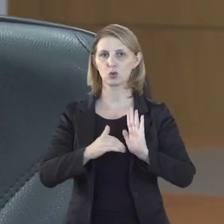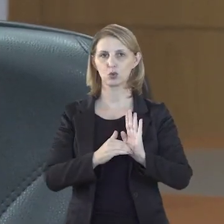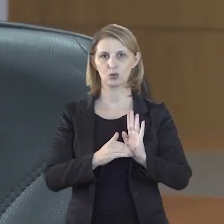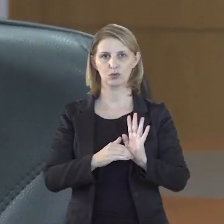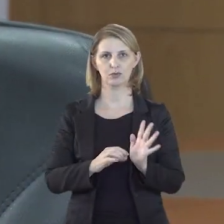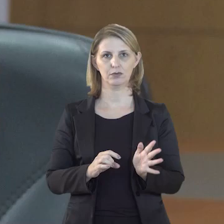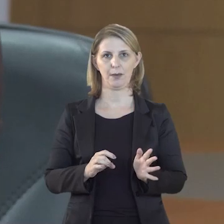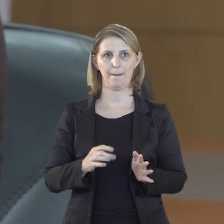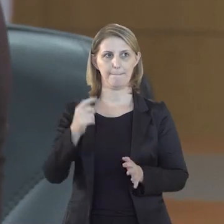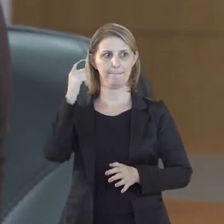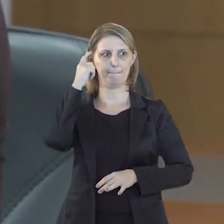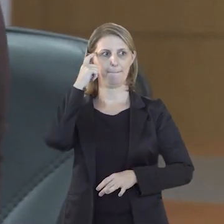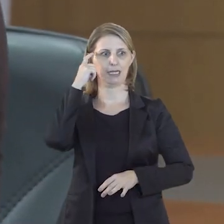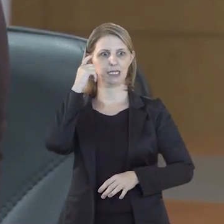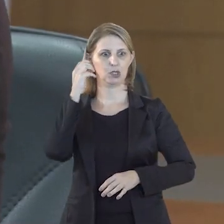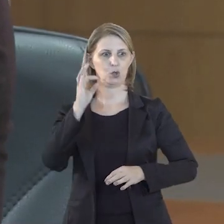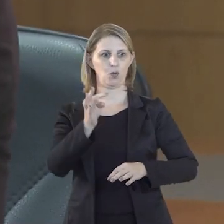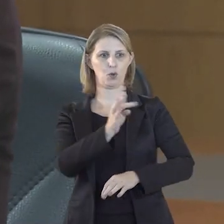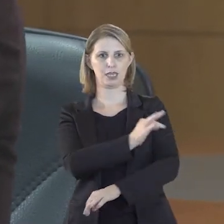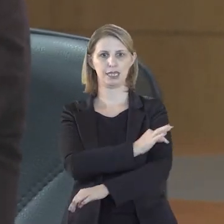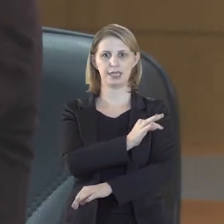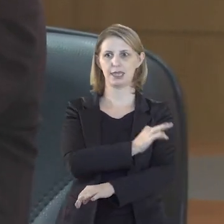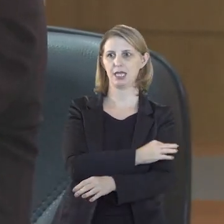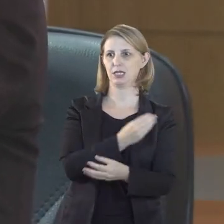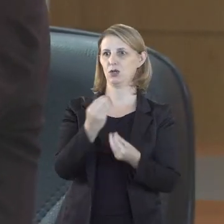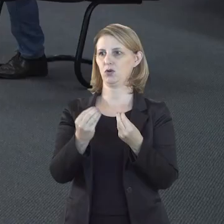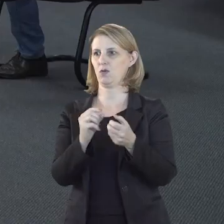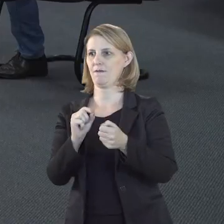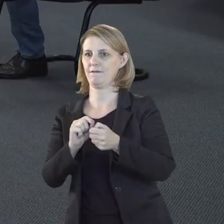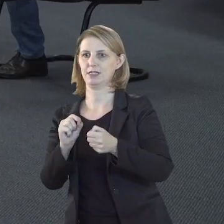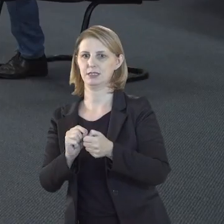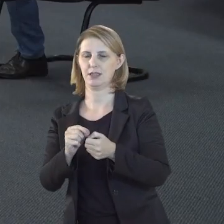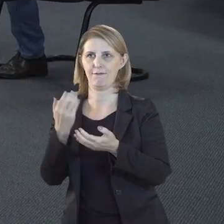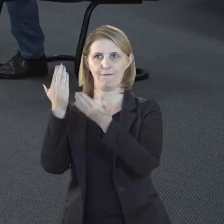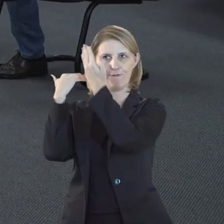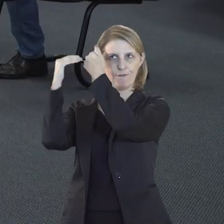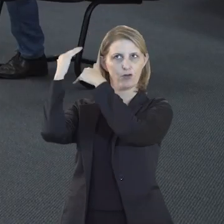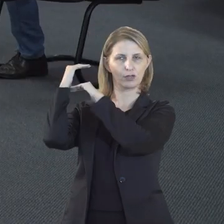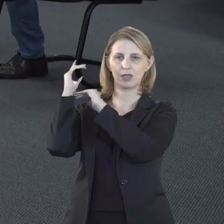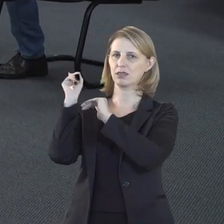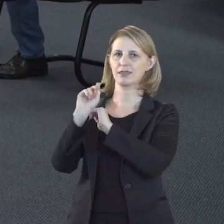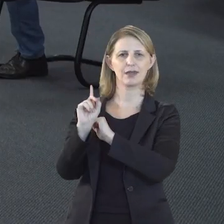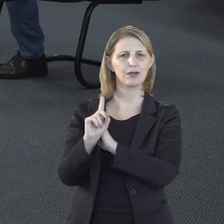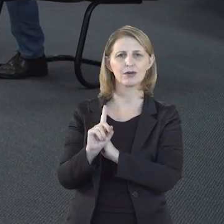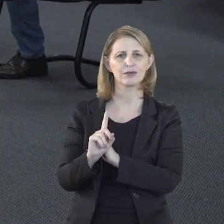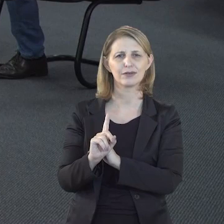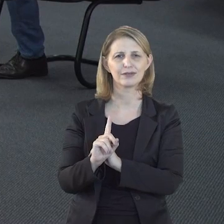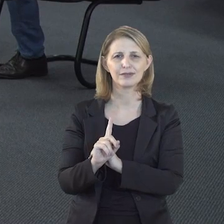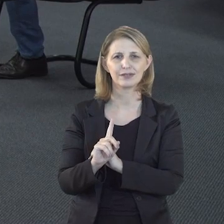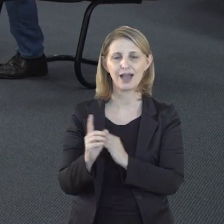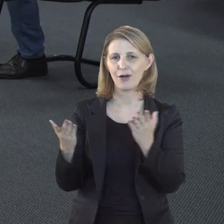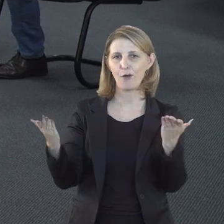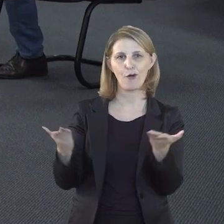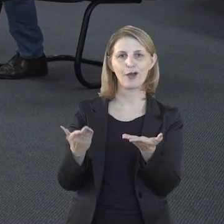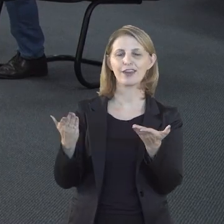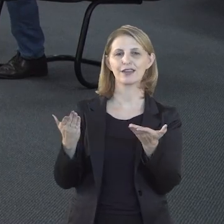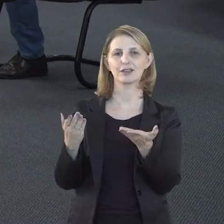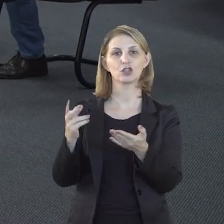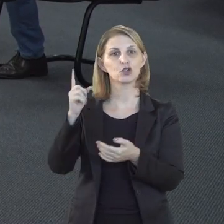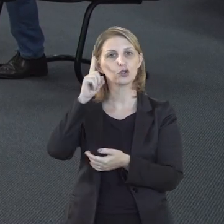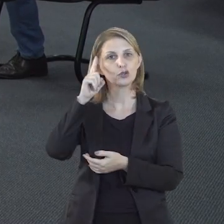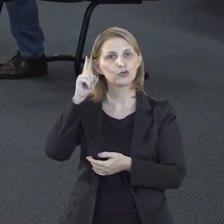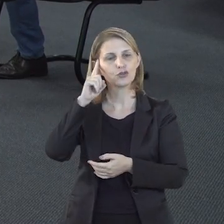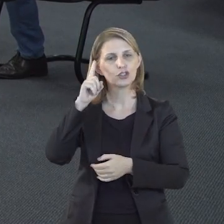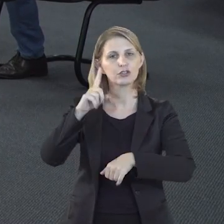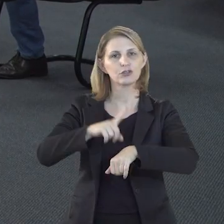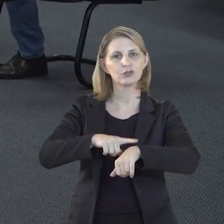o tempo todo. Acolhimento não é o tempo todo ficar pensando na técnica, no rapport, como que eu vou fazer o rapport?